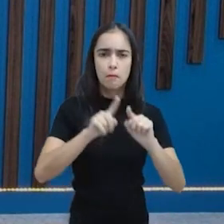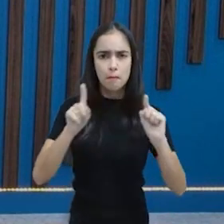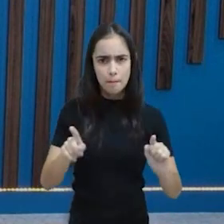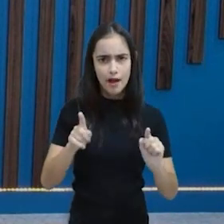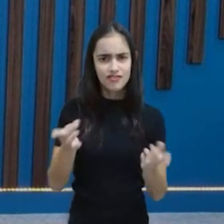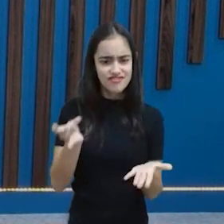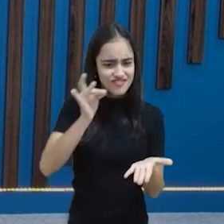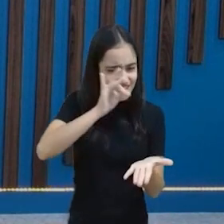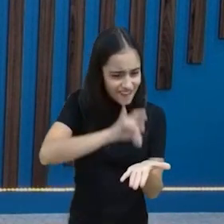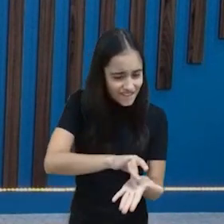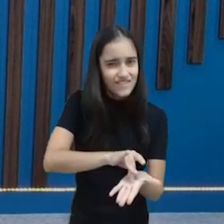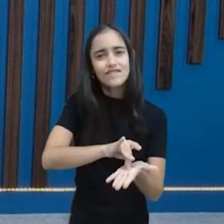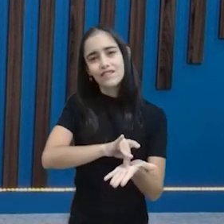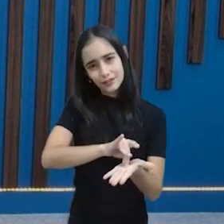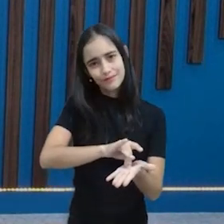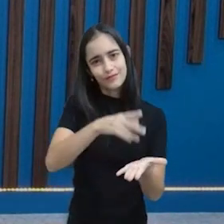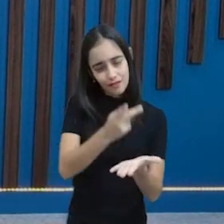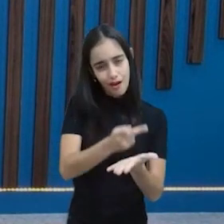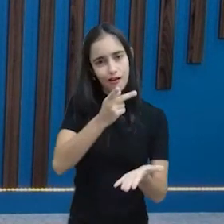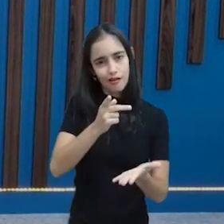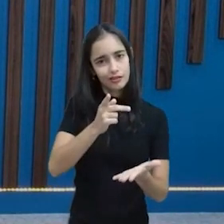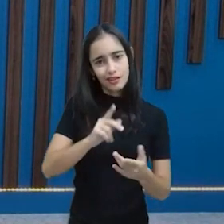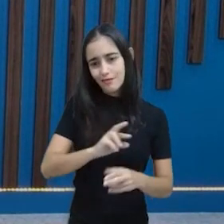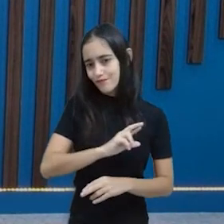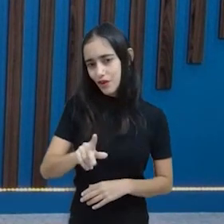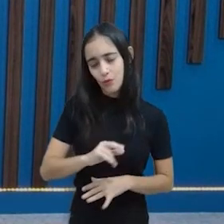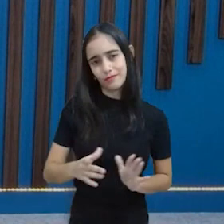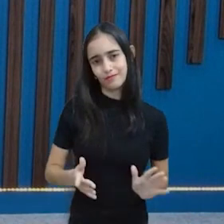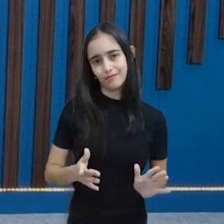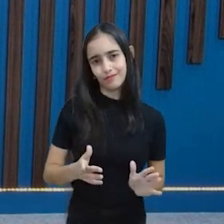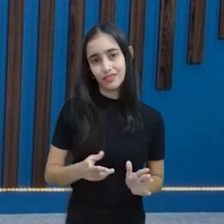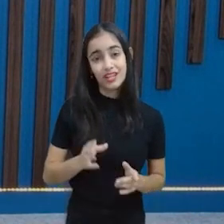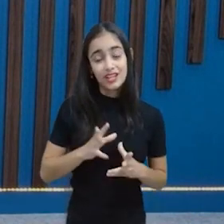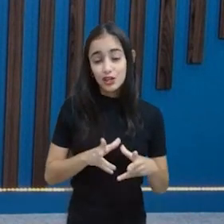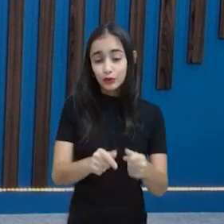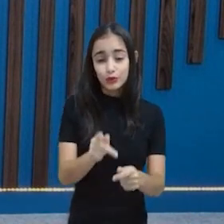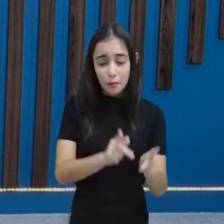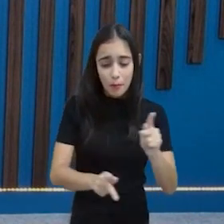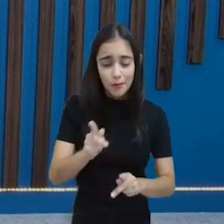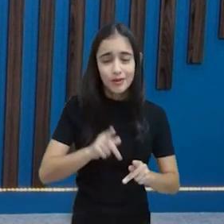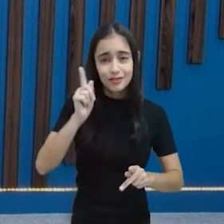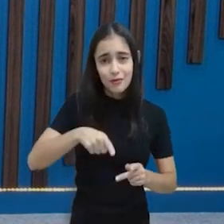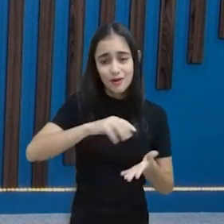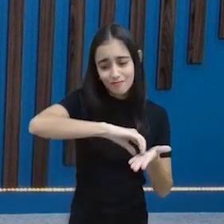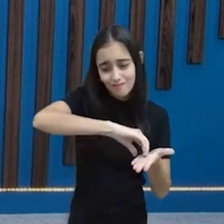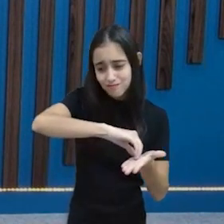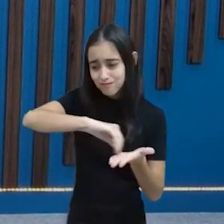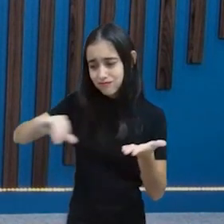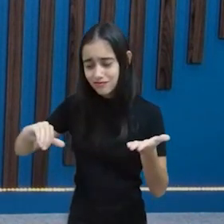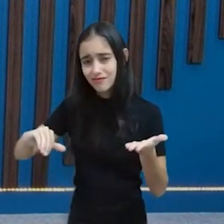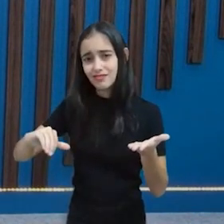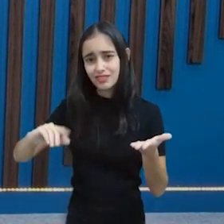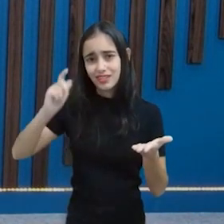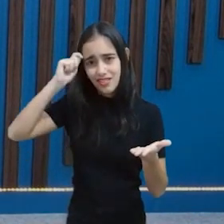é isso, e sobrecai sobretudo a essa população, né? Que ficou excluída, foi esquecida, né, de